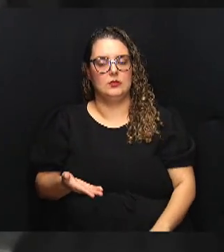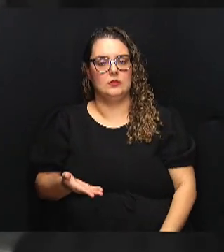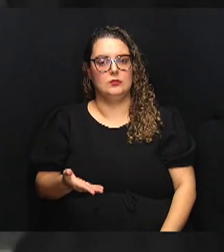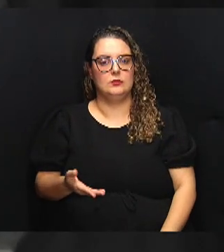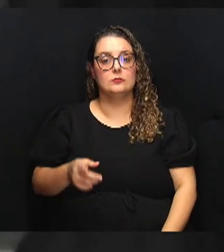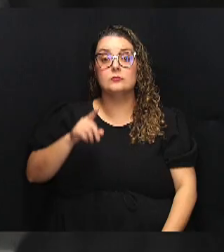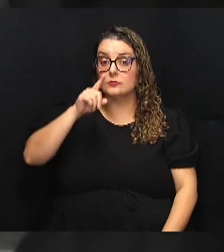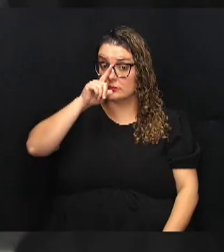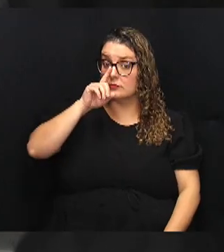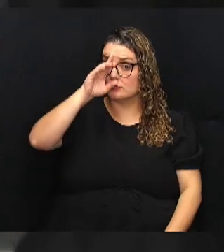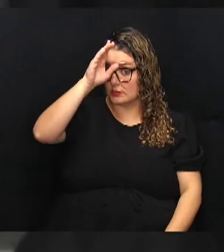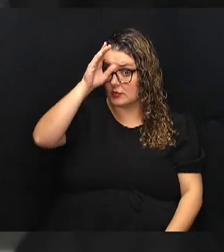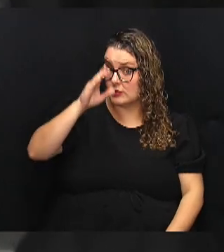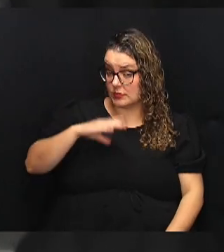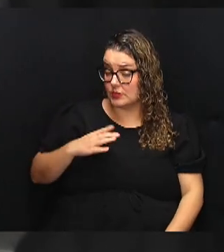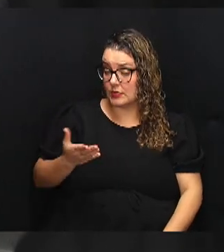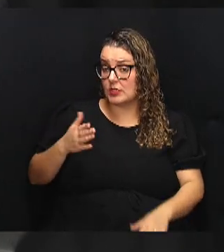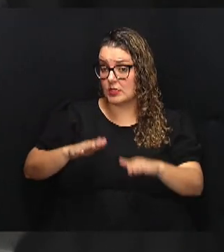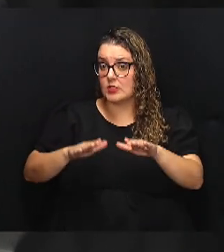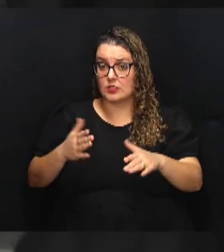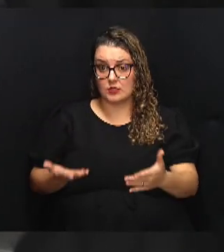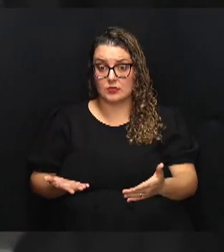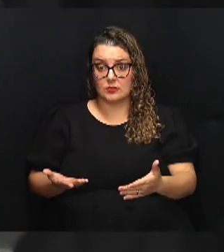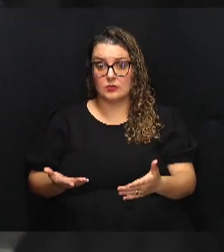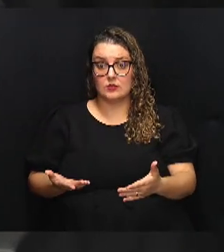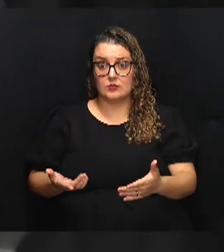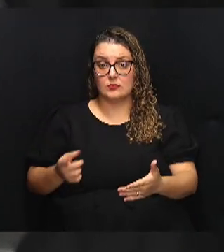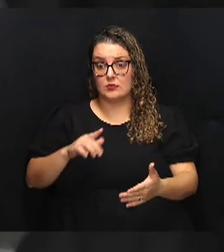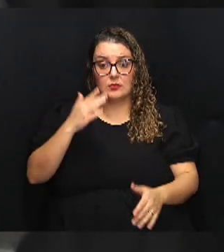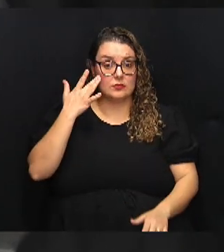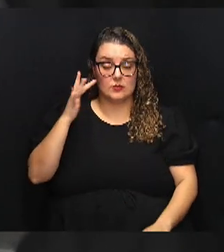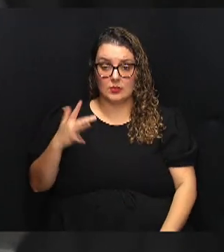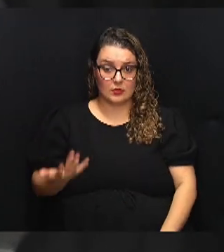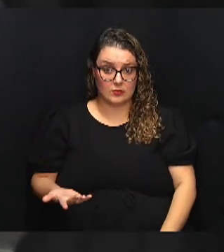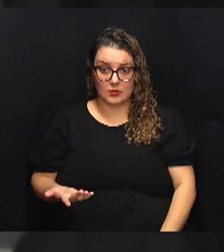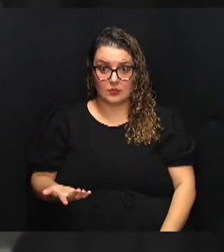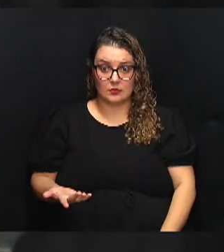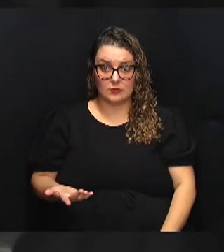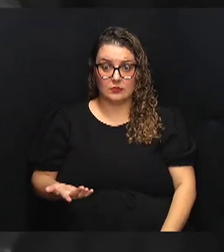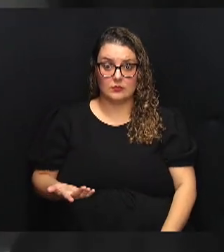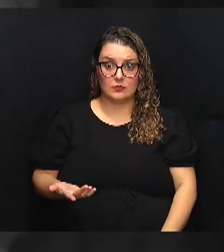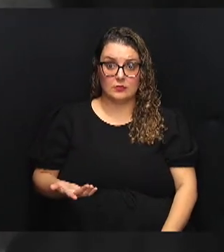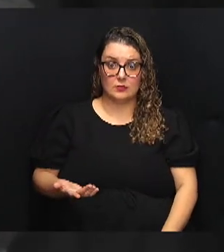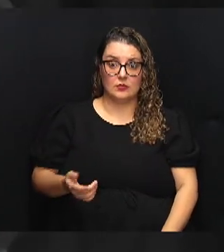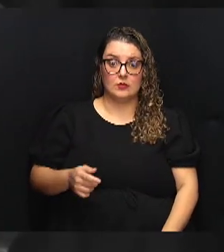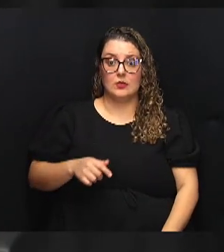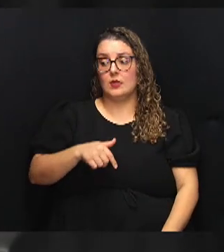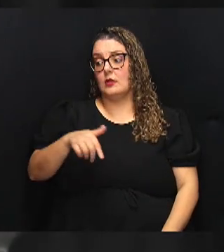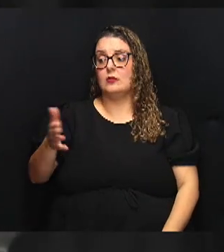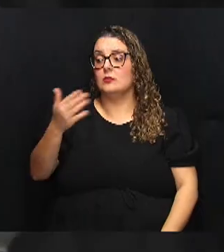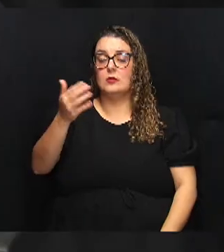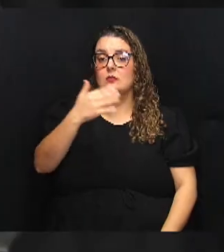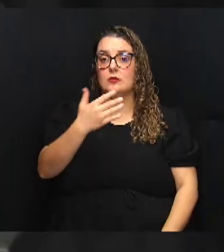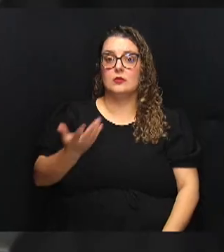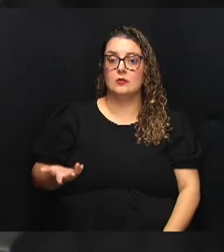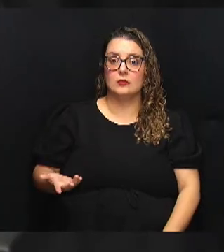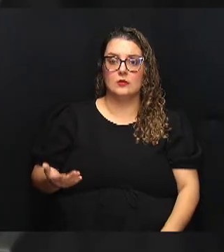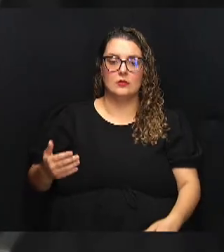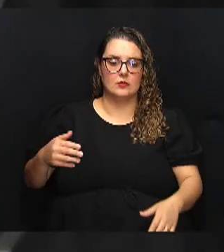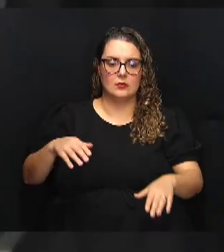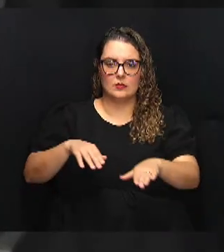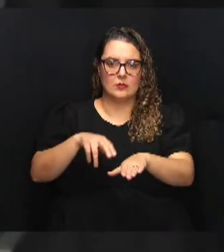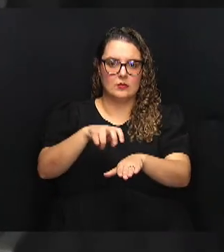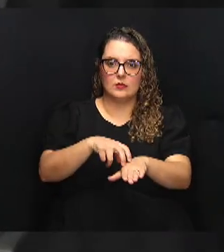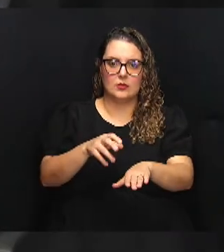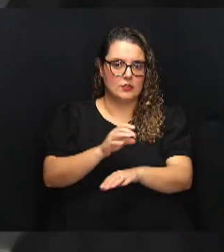o cidadão, que muitas vezes pega desavisado, né, não sabe. A pessoa vai lá, vamos lá. Entrou no carro, pum, já